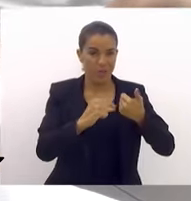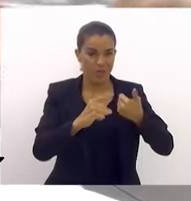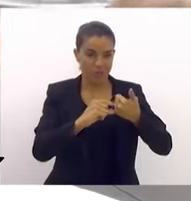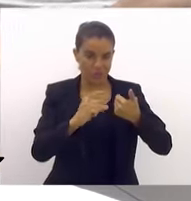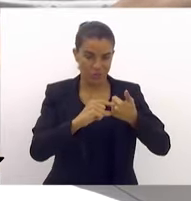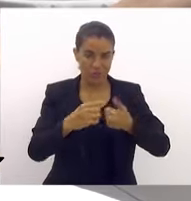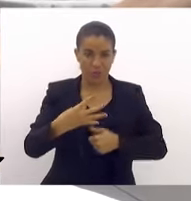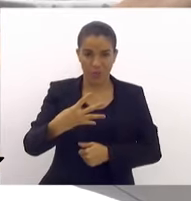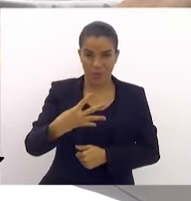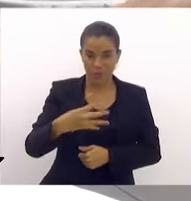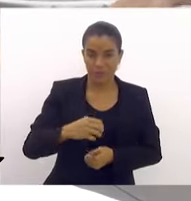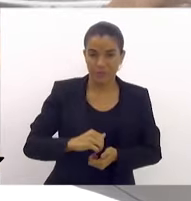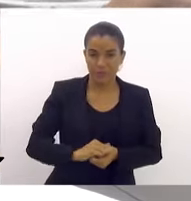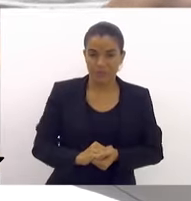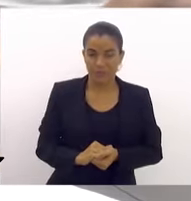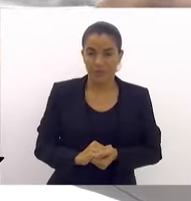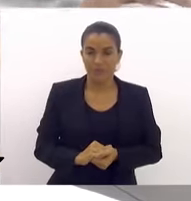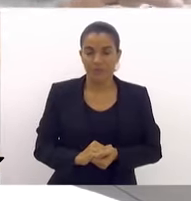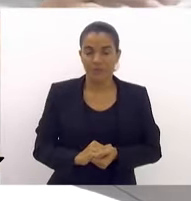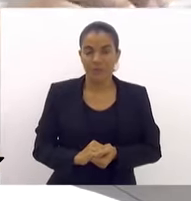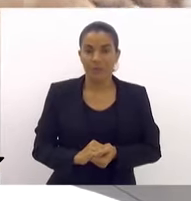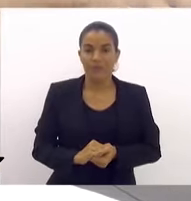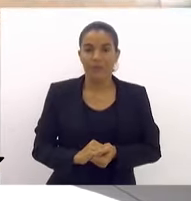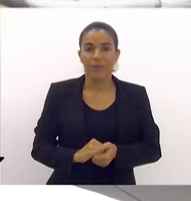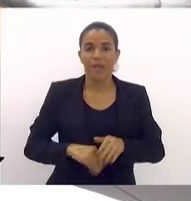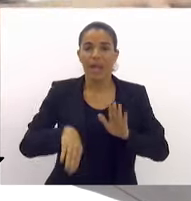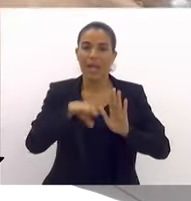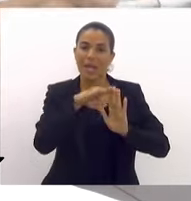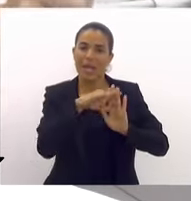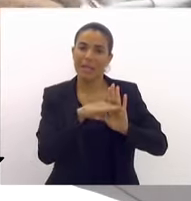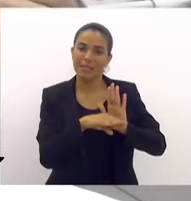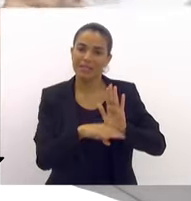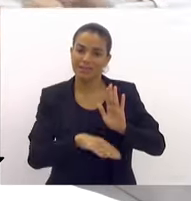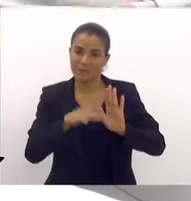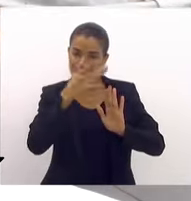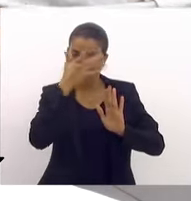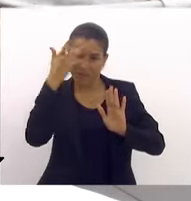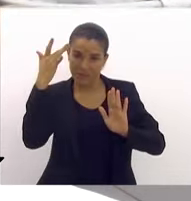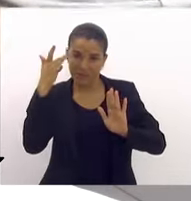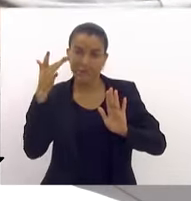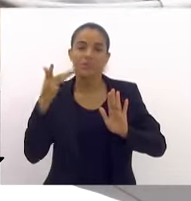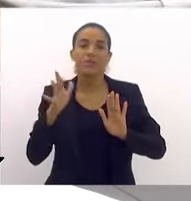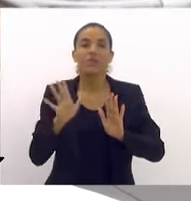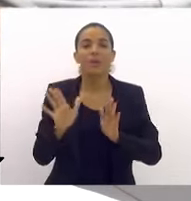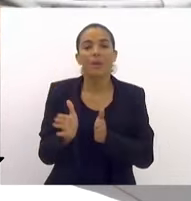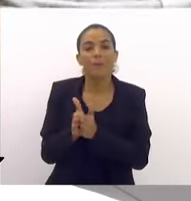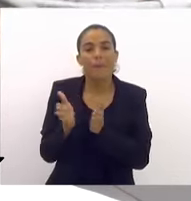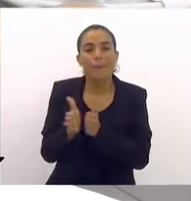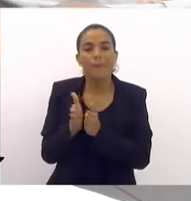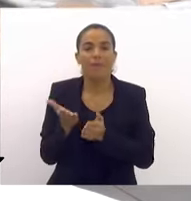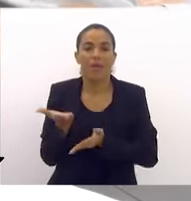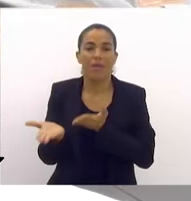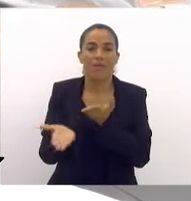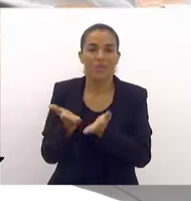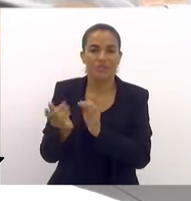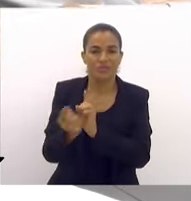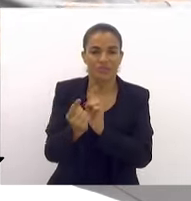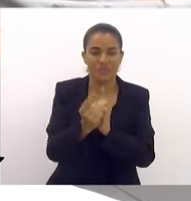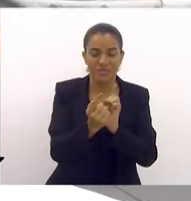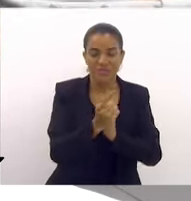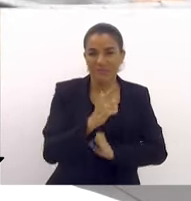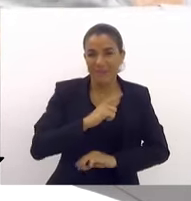seguinte, do 4º. Relação das pessoas comprovadamente carentes que foram atendidas. Tem várias